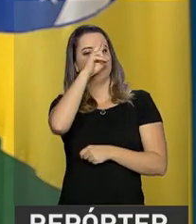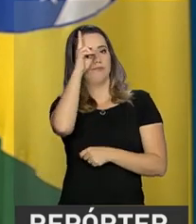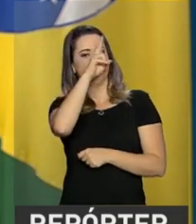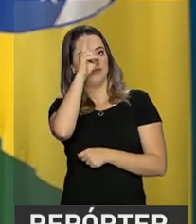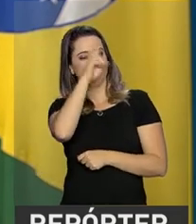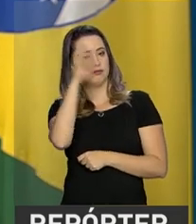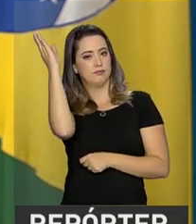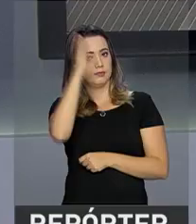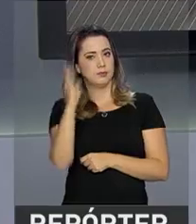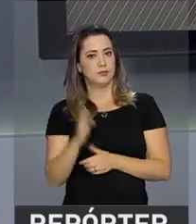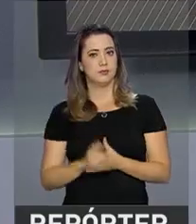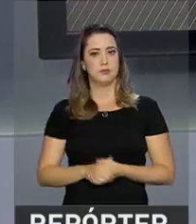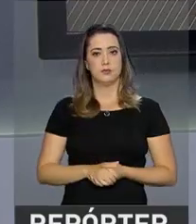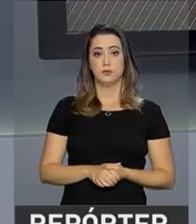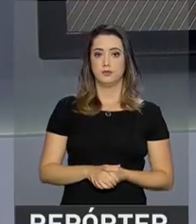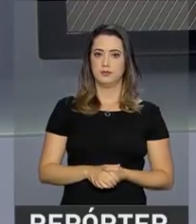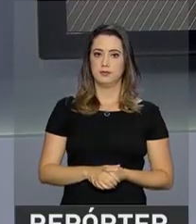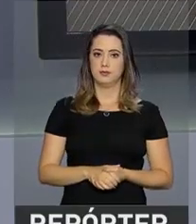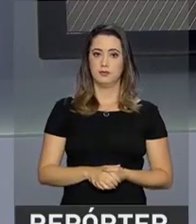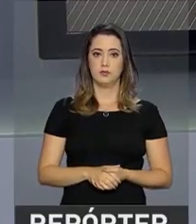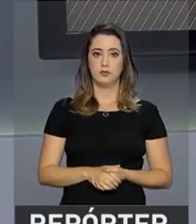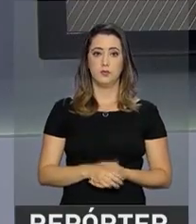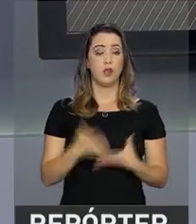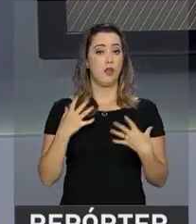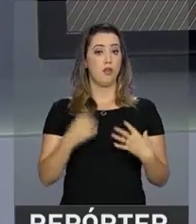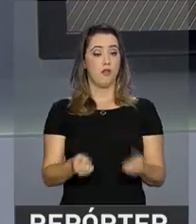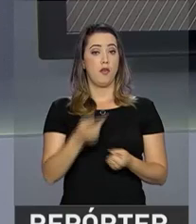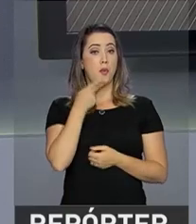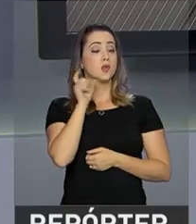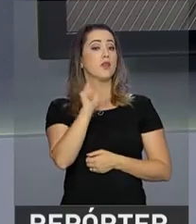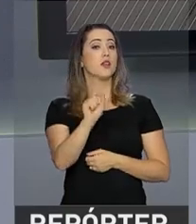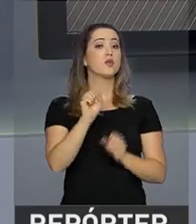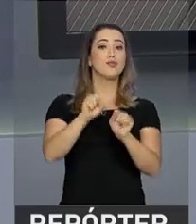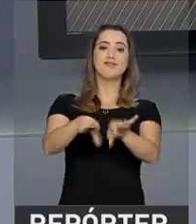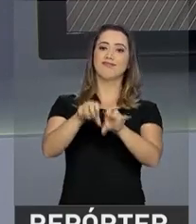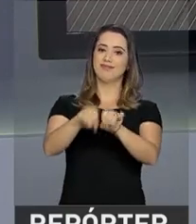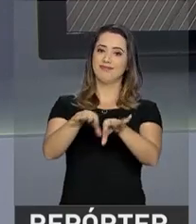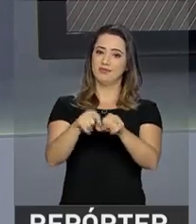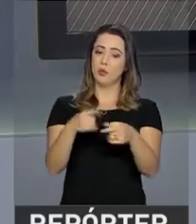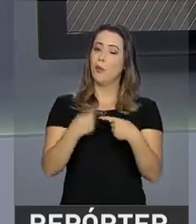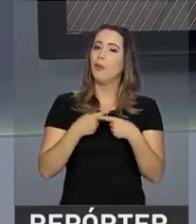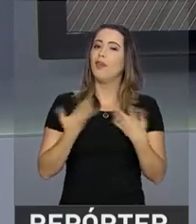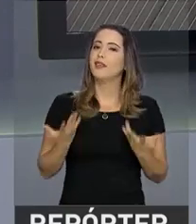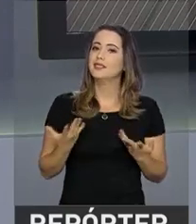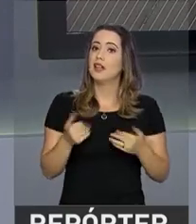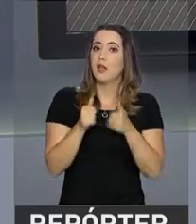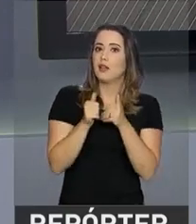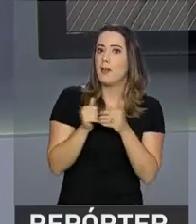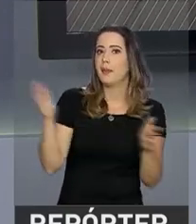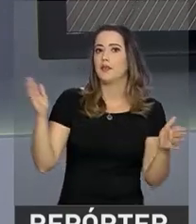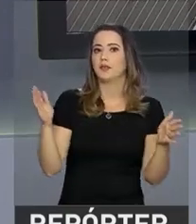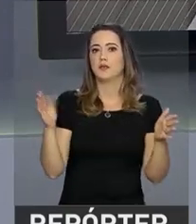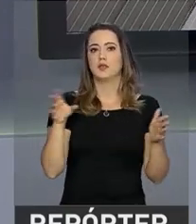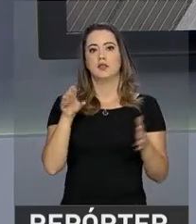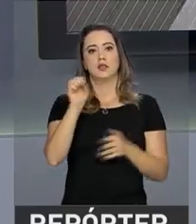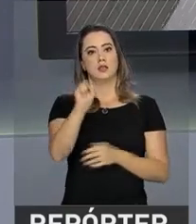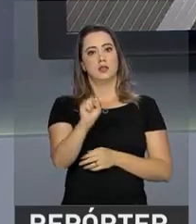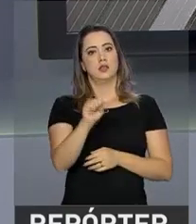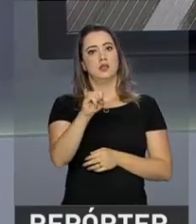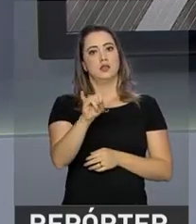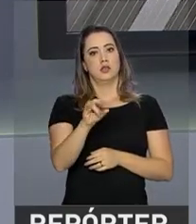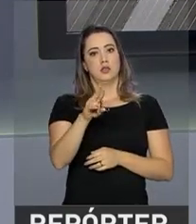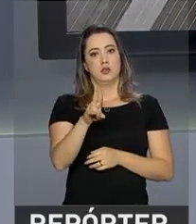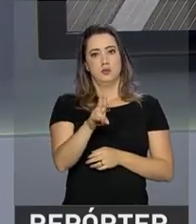brasileira vamos agora falar de educação porque estão abertas as inscrições para o sistema de seleção